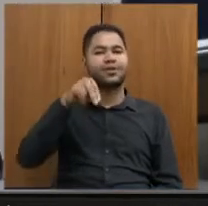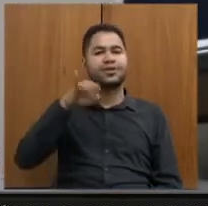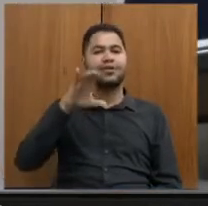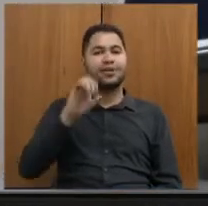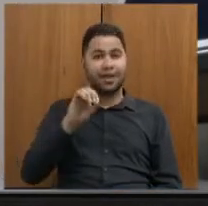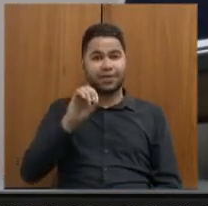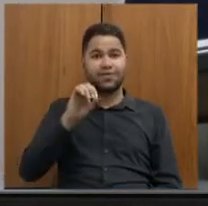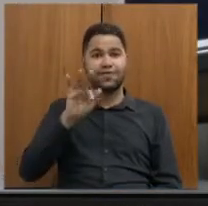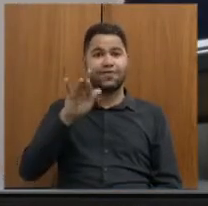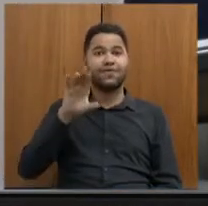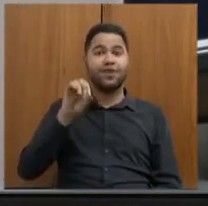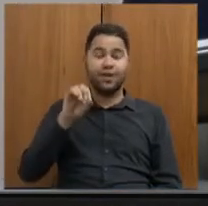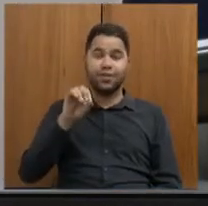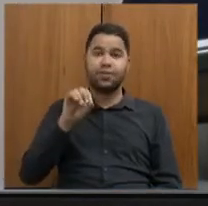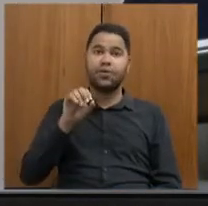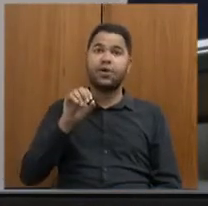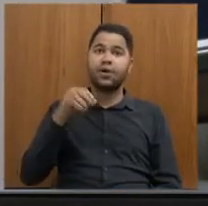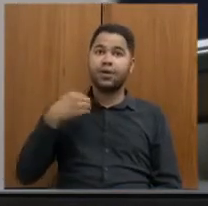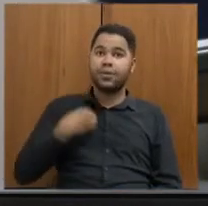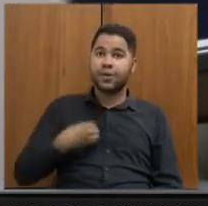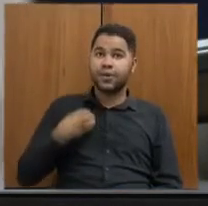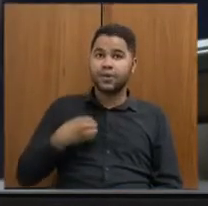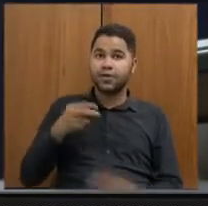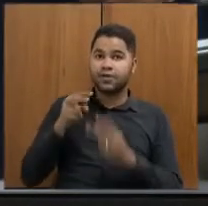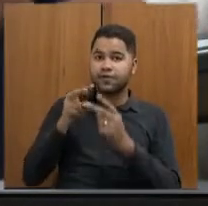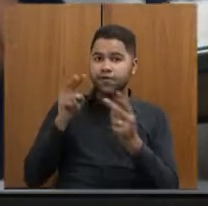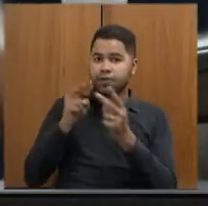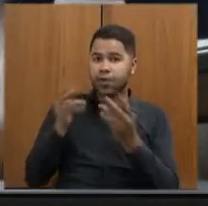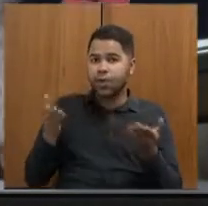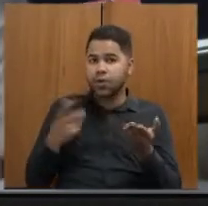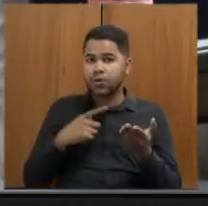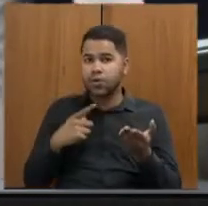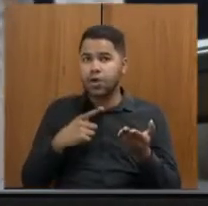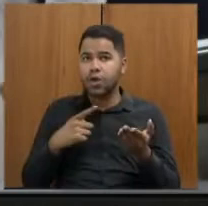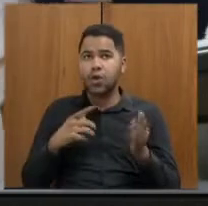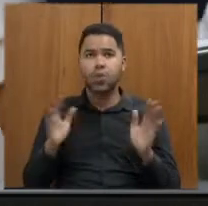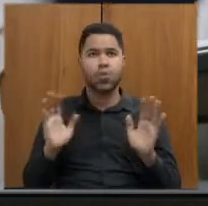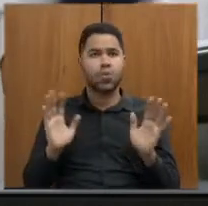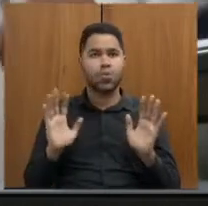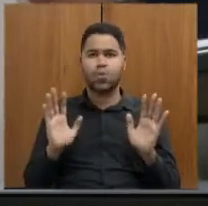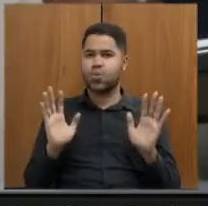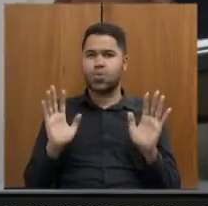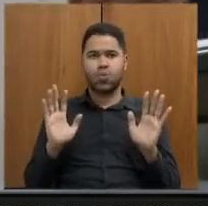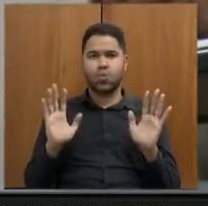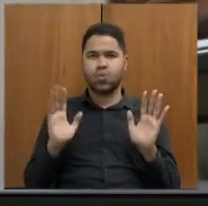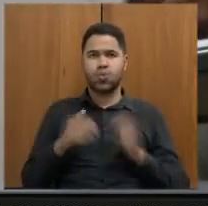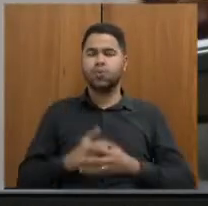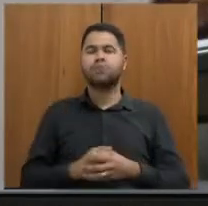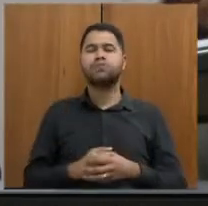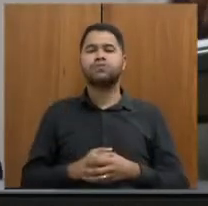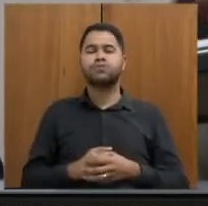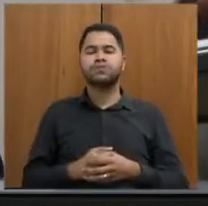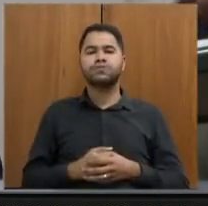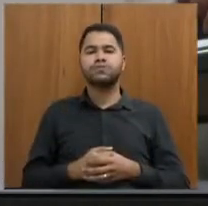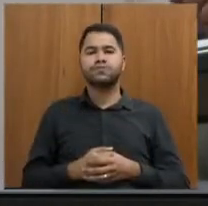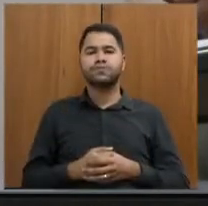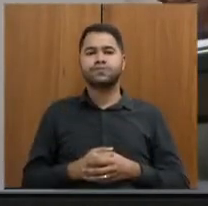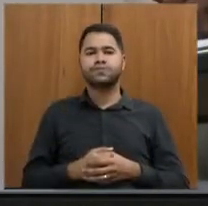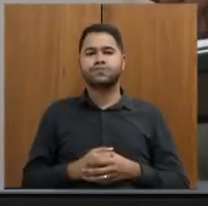presente nós temos algum Deputado de forma visual não até o presente momento não